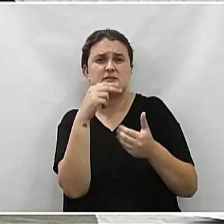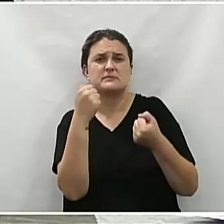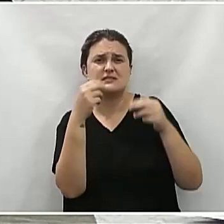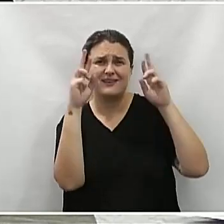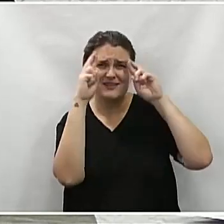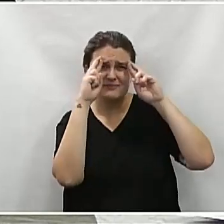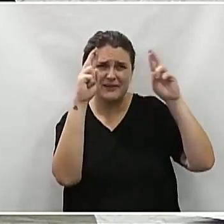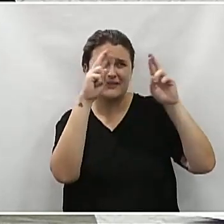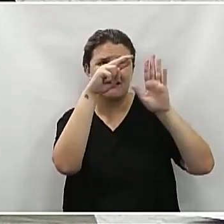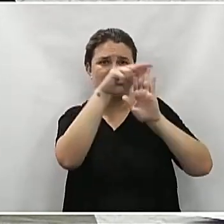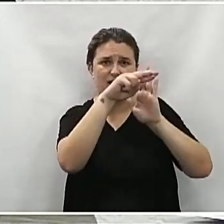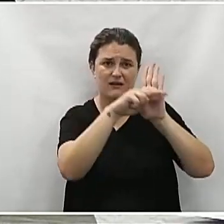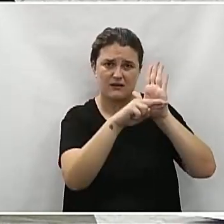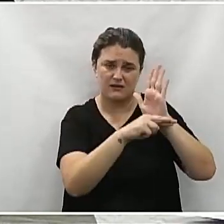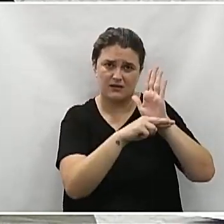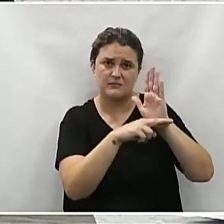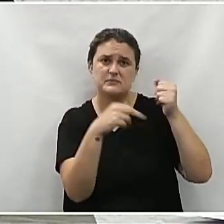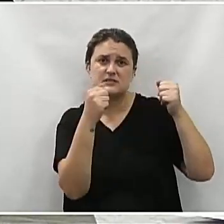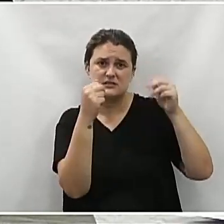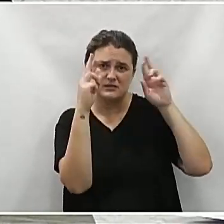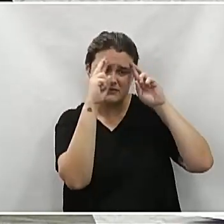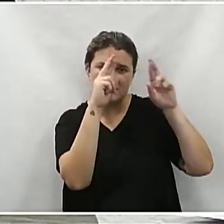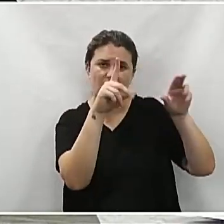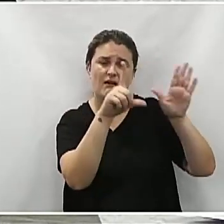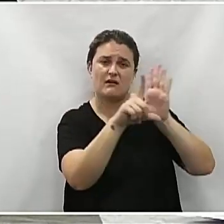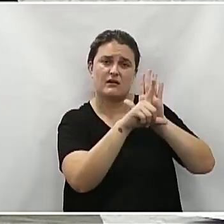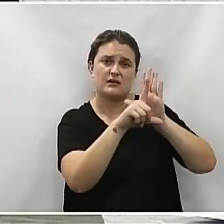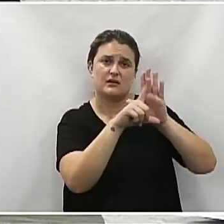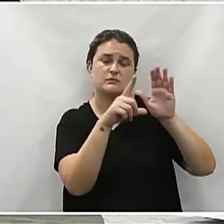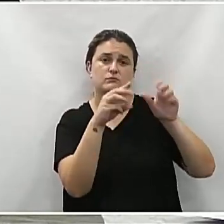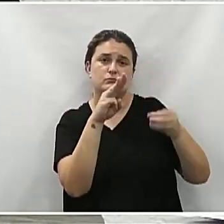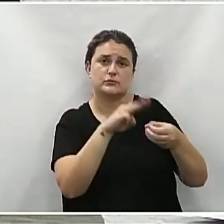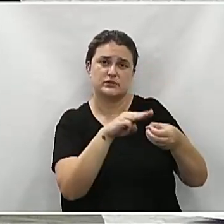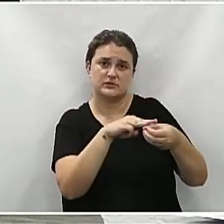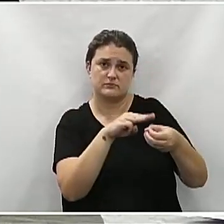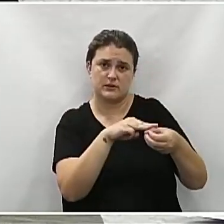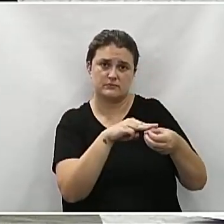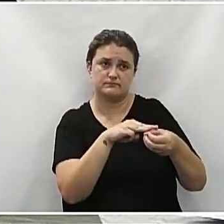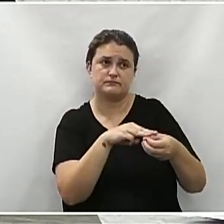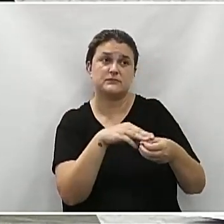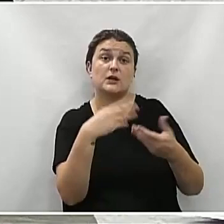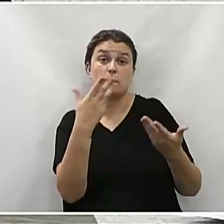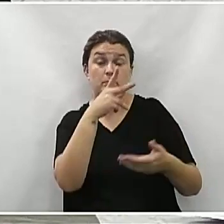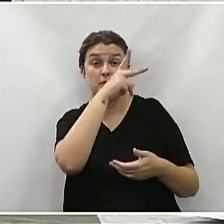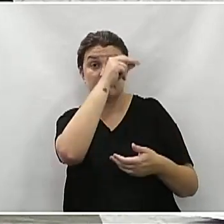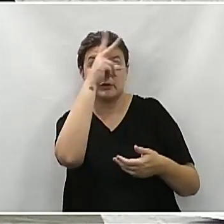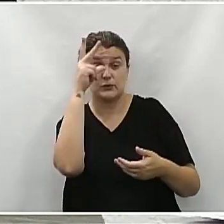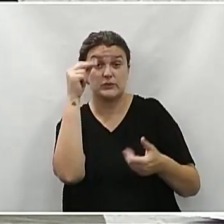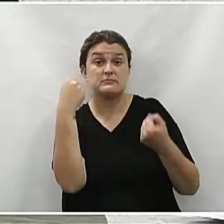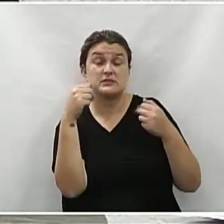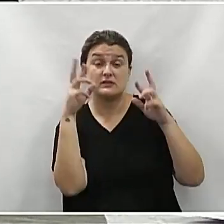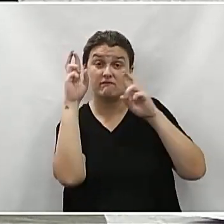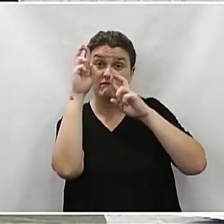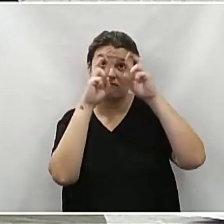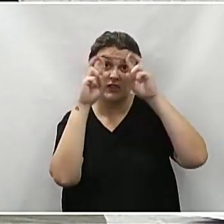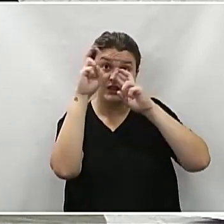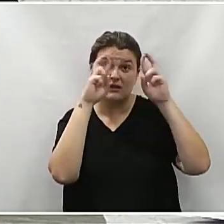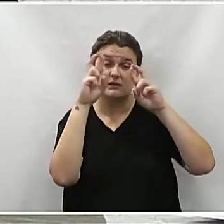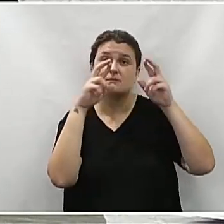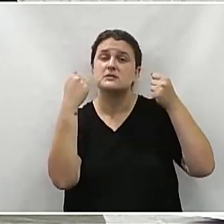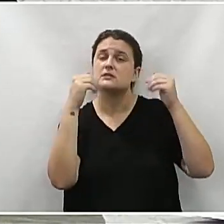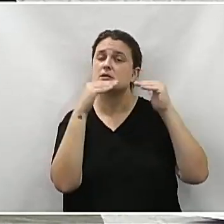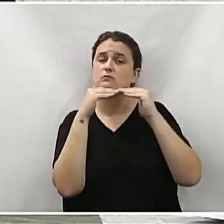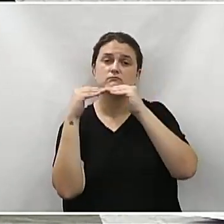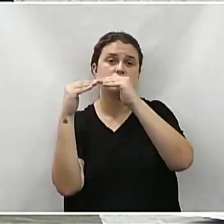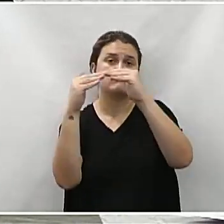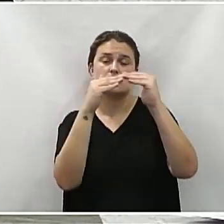ser cumprido. Se existe a lei orgânica, tem que ser fiscalizada e cumprida. Então, já passei algumas situações para o Poder Executivo para verificar, para que fiquem todos